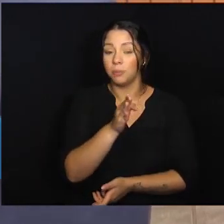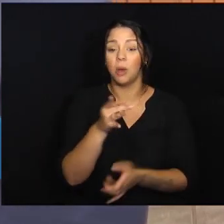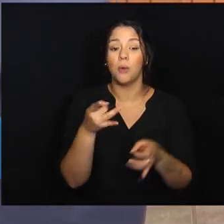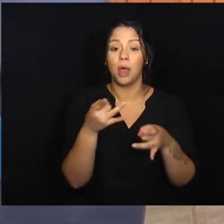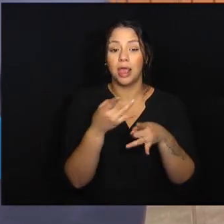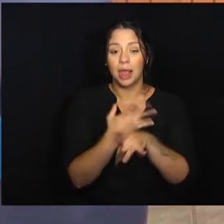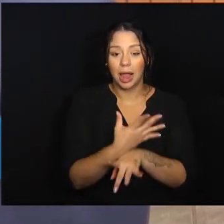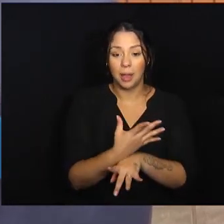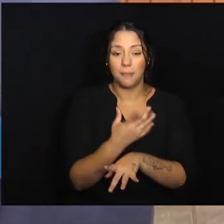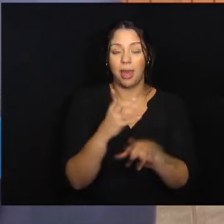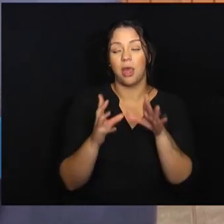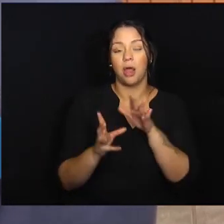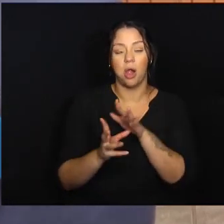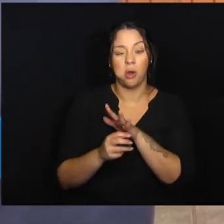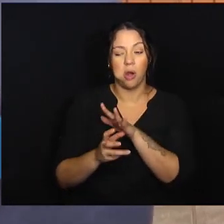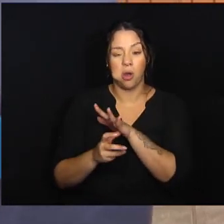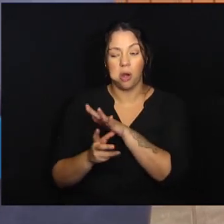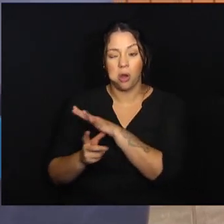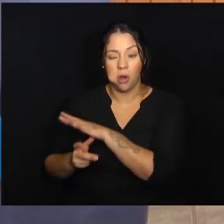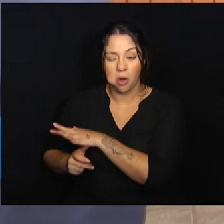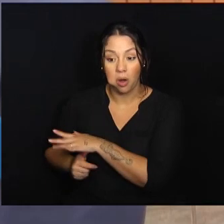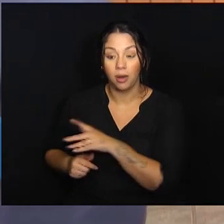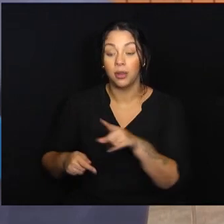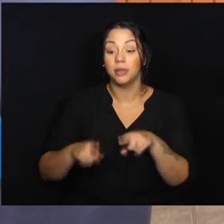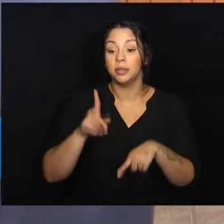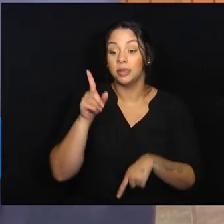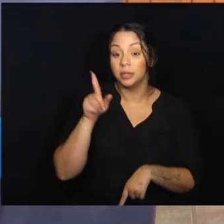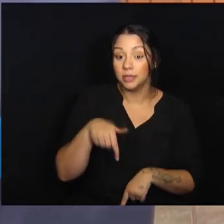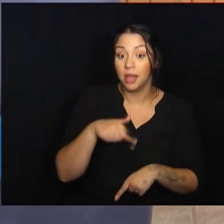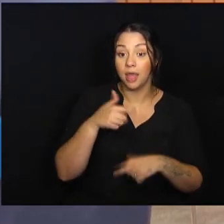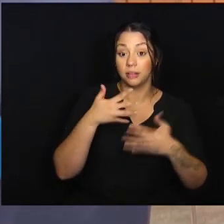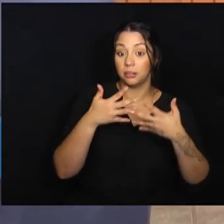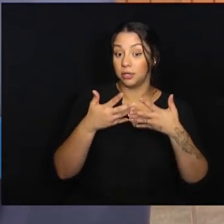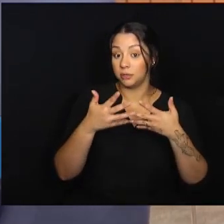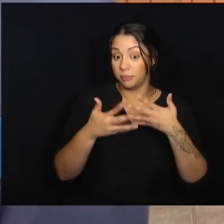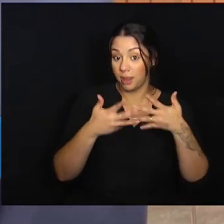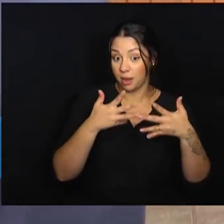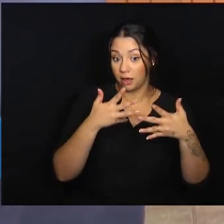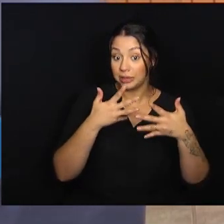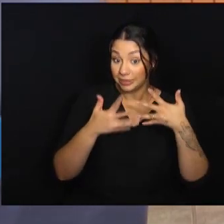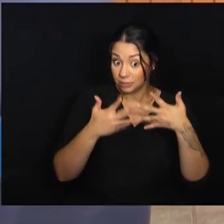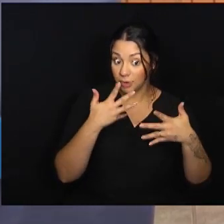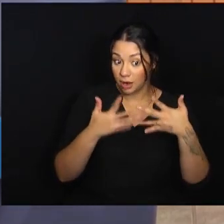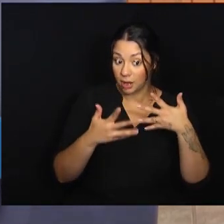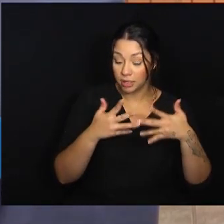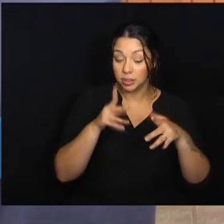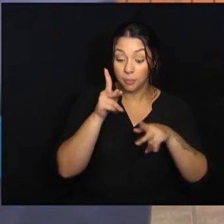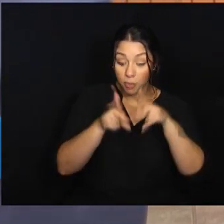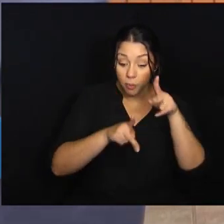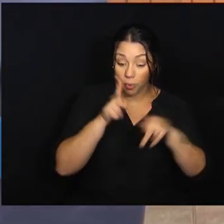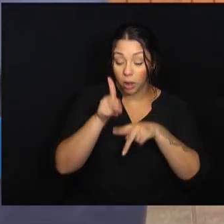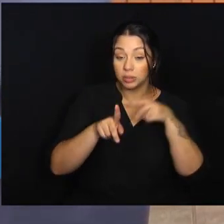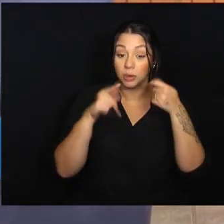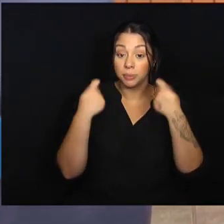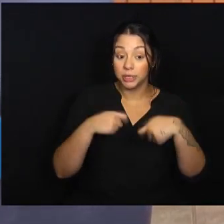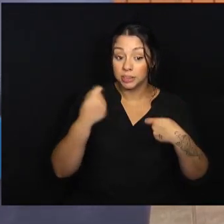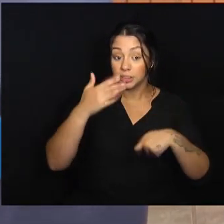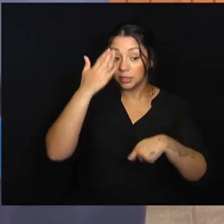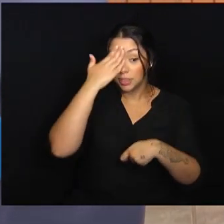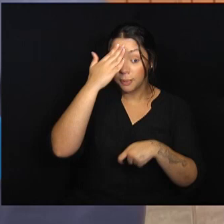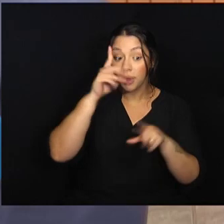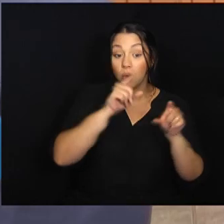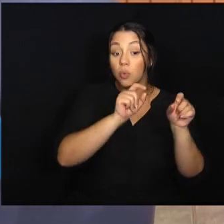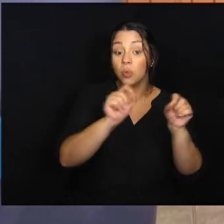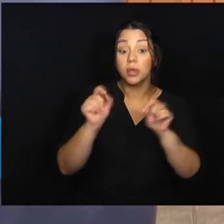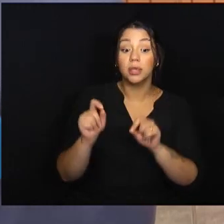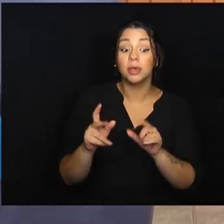corrupção, o respeito ao dinheiro público, e isso tem que vir através da transparência, publicidade. A população precisa saber o que acontece dentro